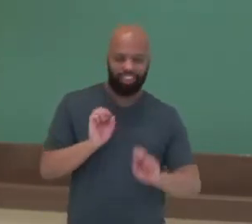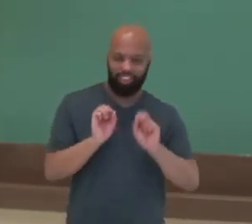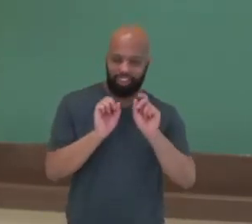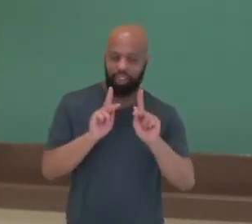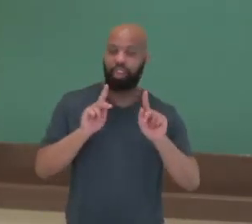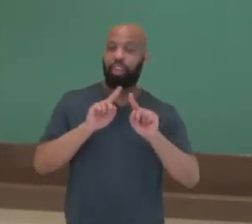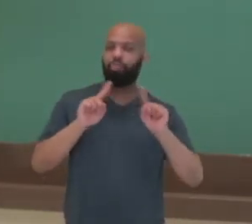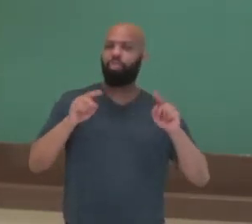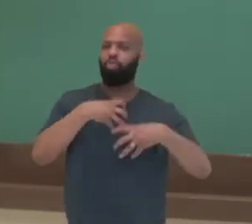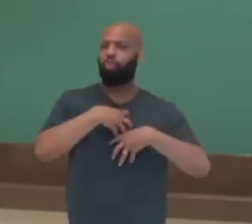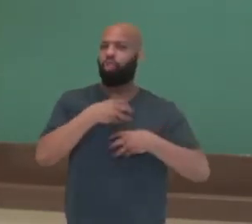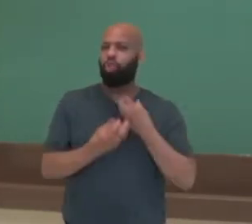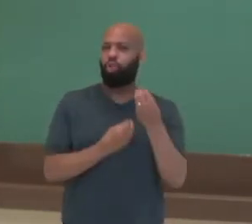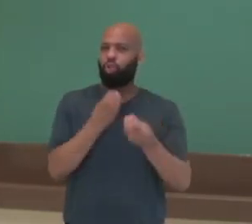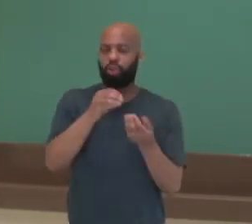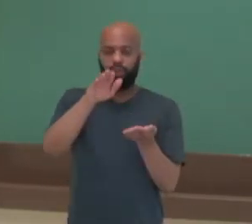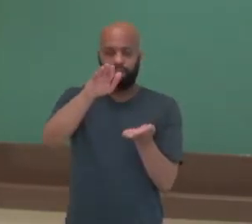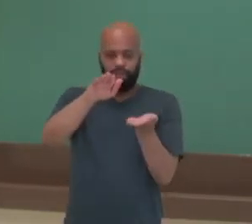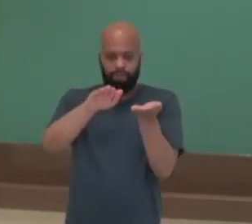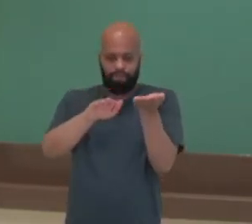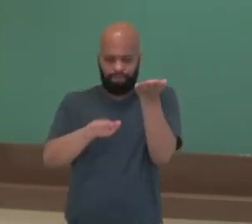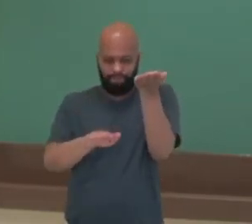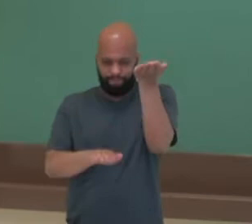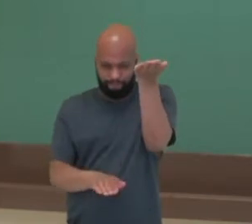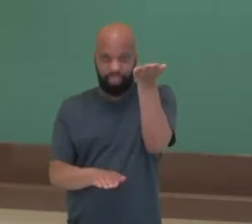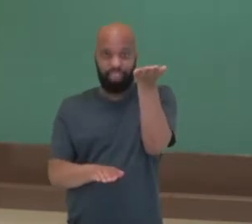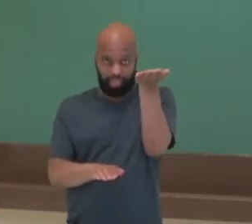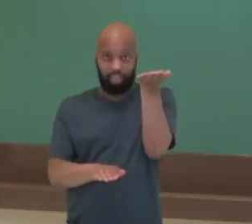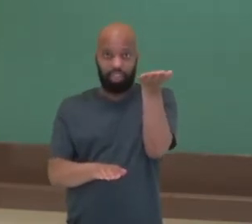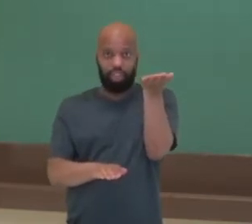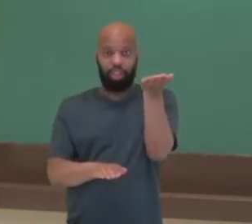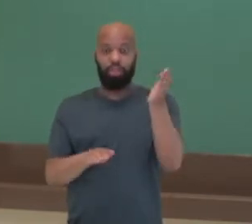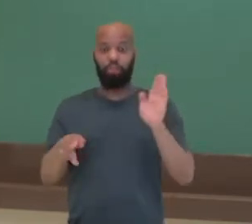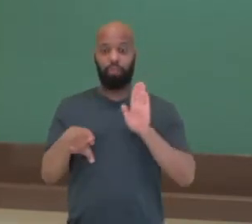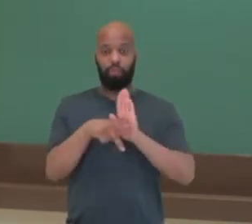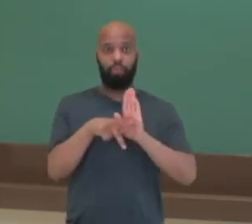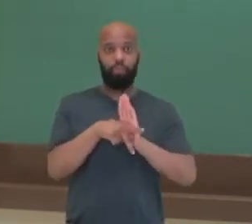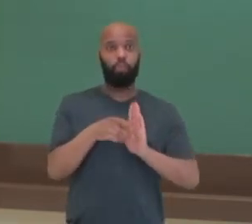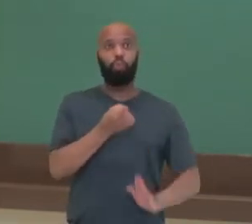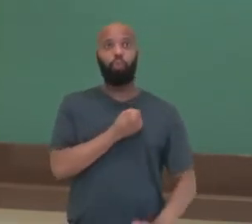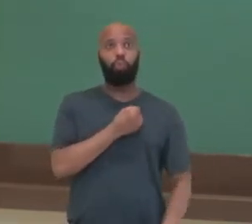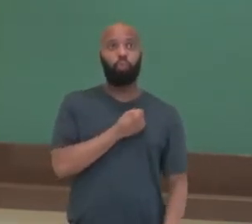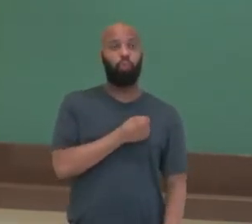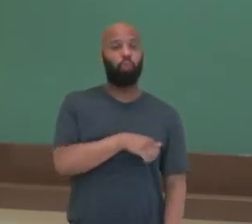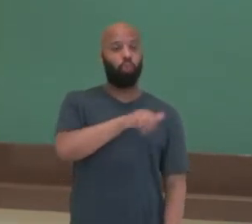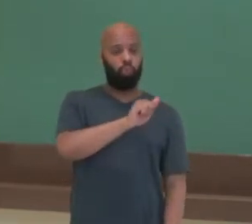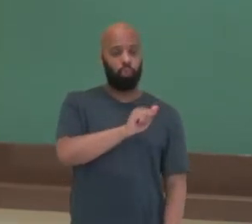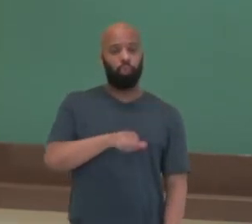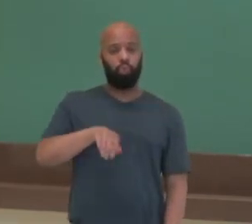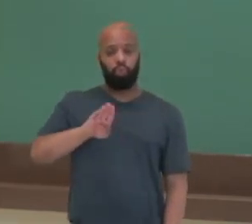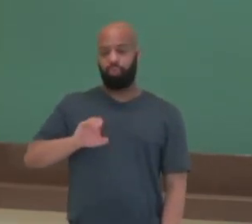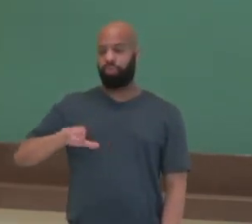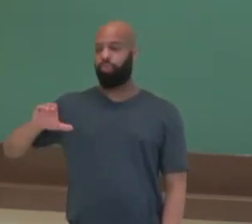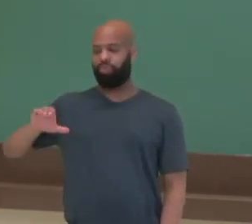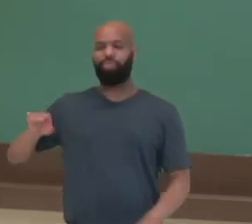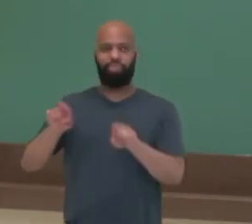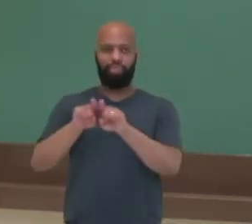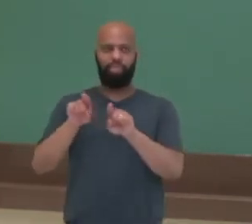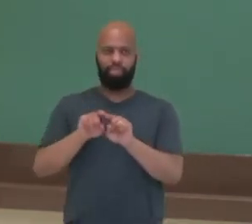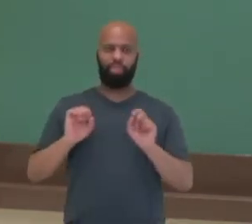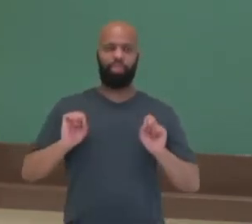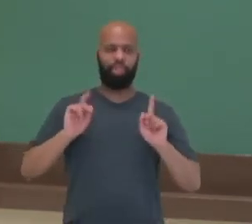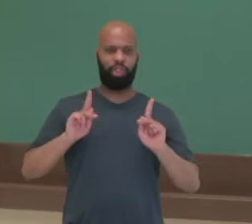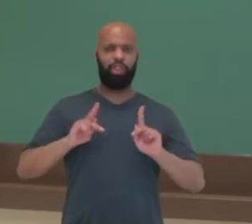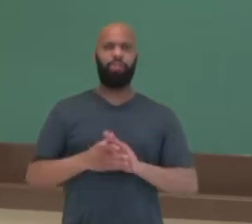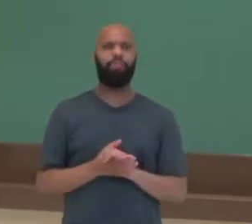sejam inversamente proporcionais aos valores a, b e c.